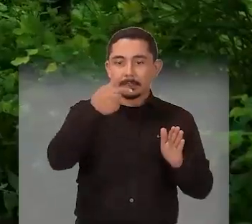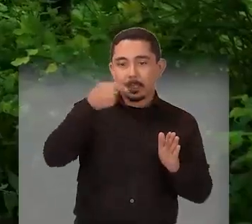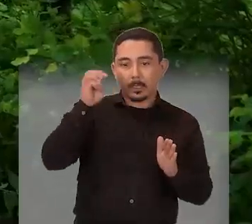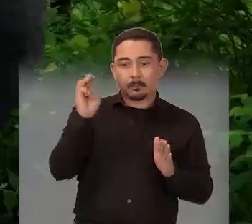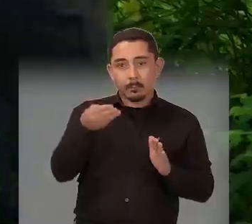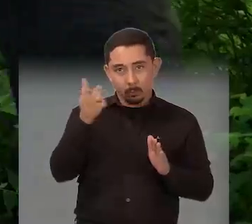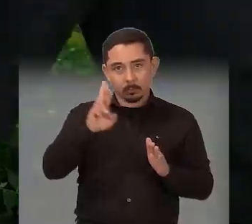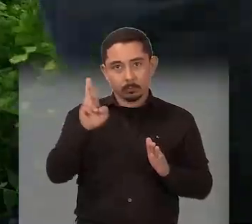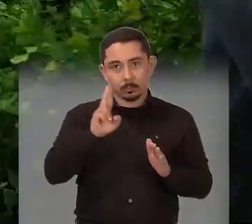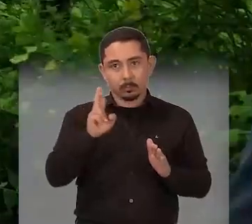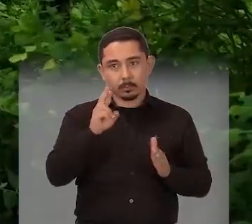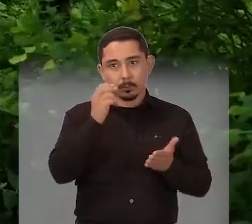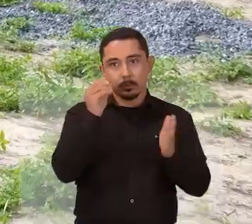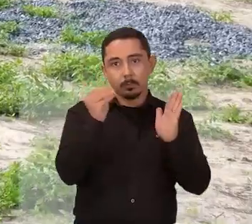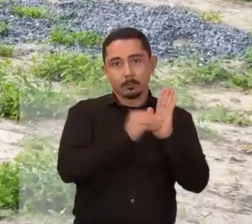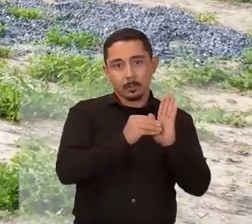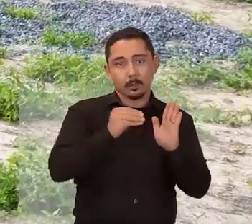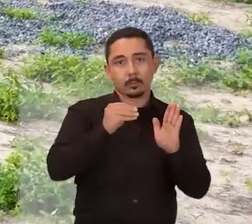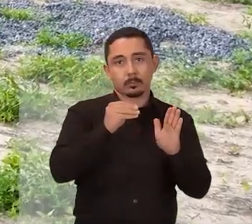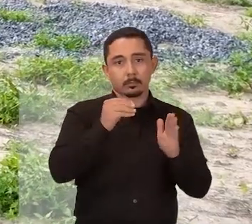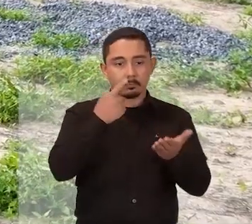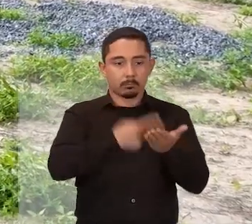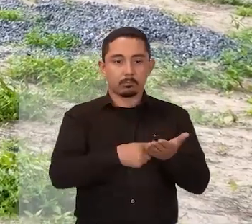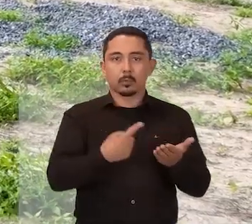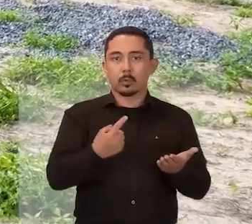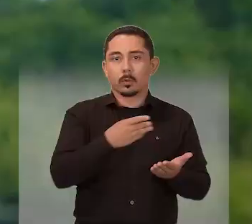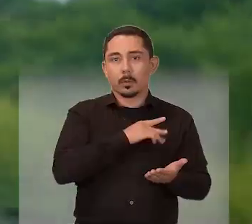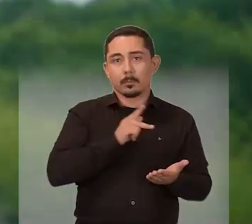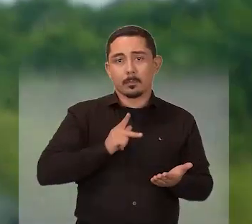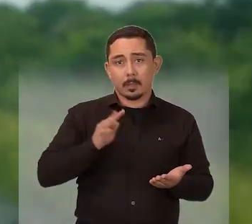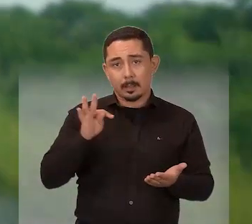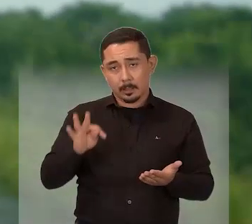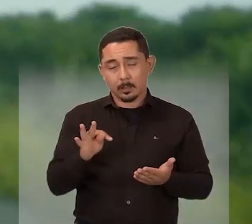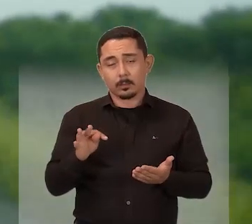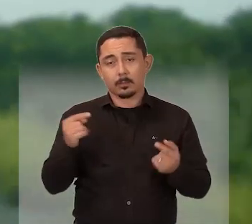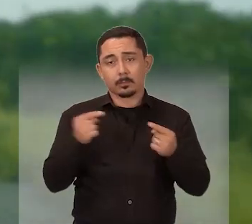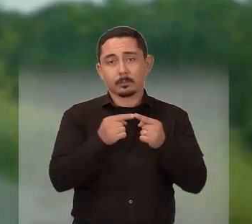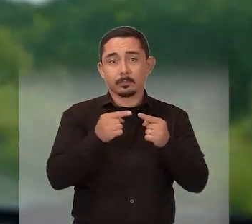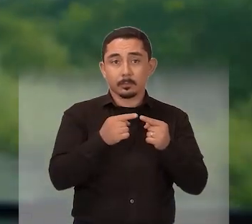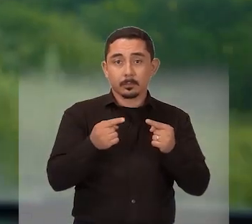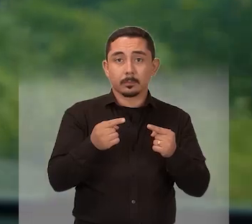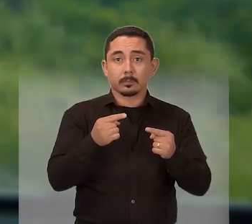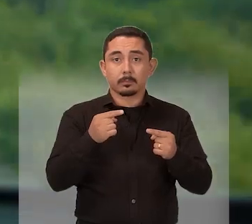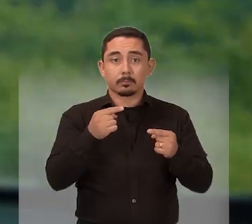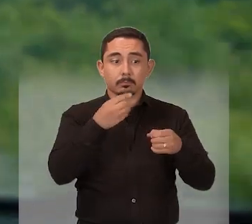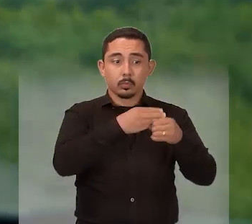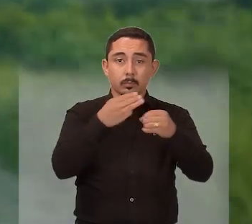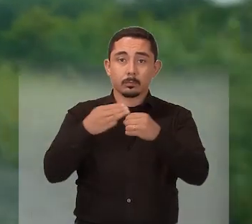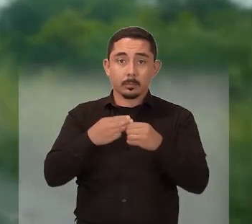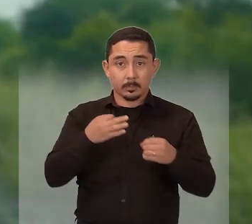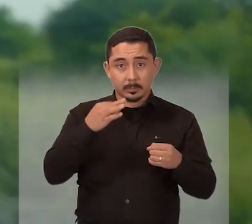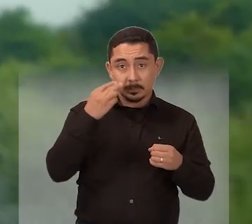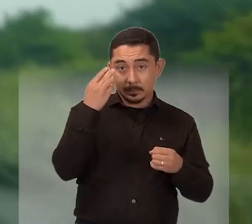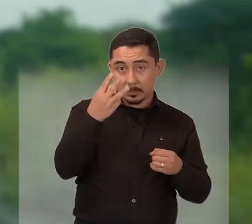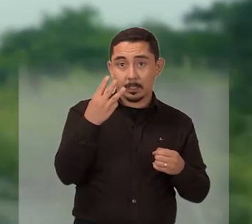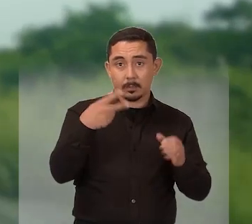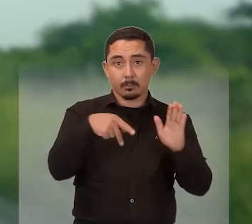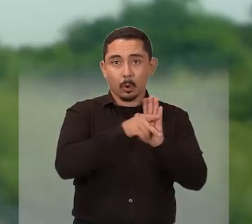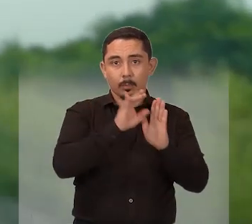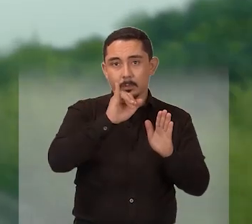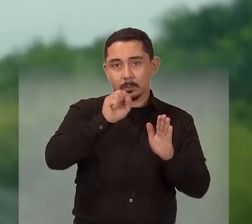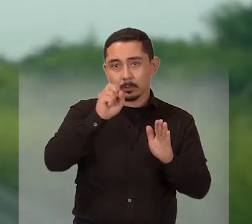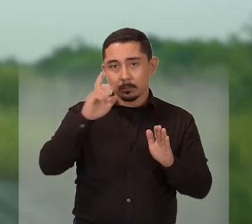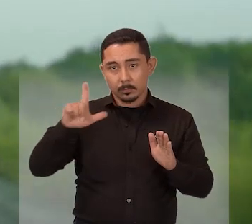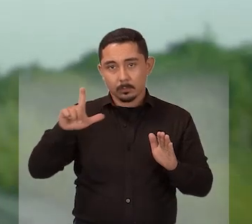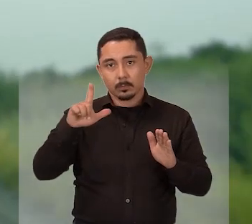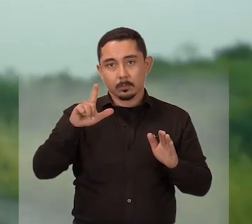dos 7 milhões de reais firmados neste acordo com o MPT, atende a 3 municípios no chamado Território do